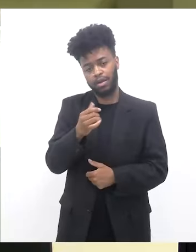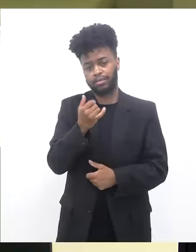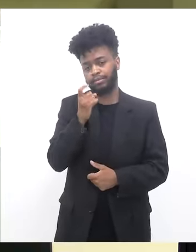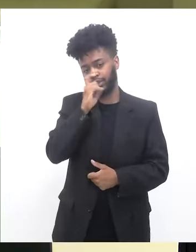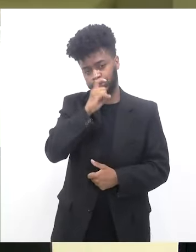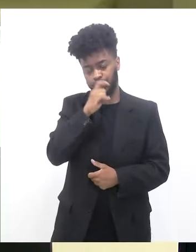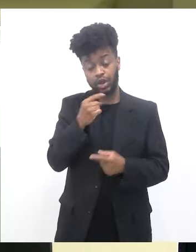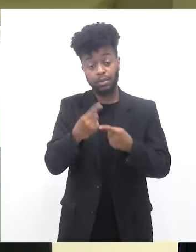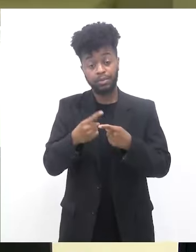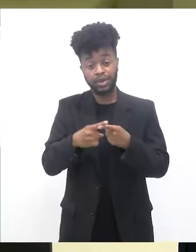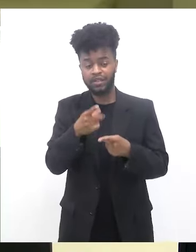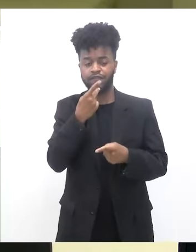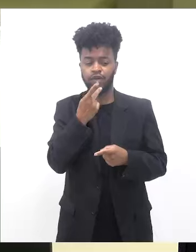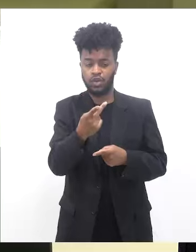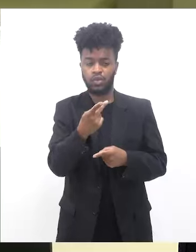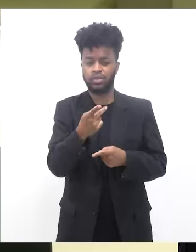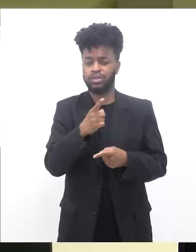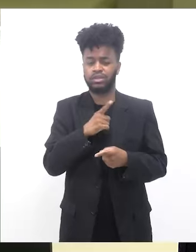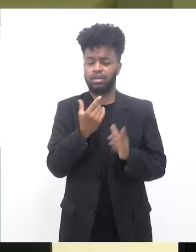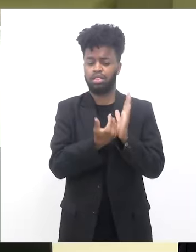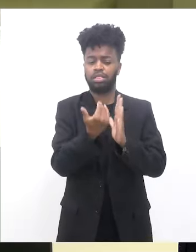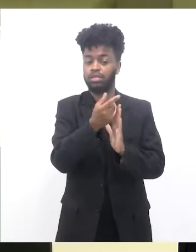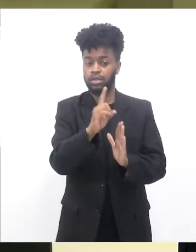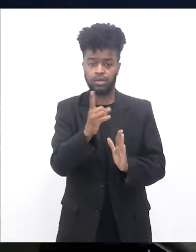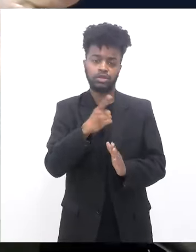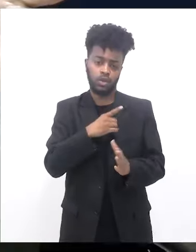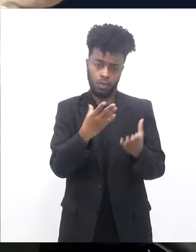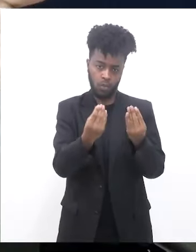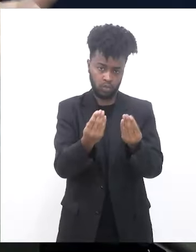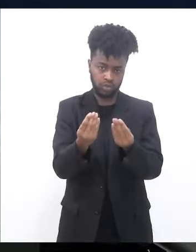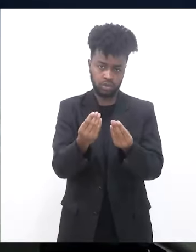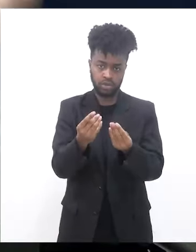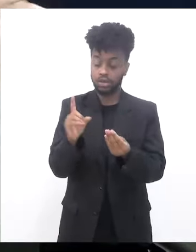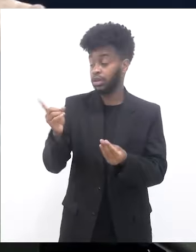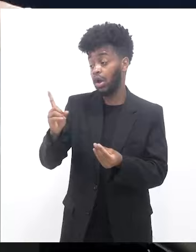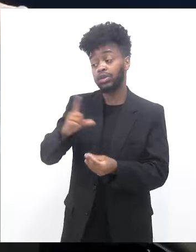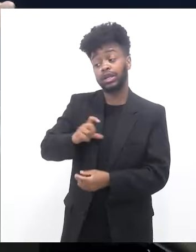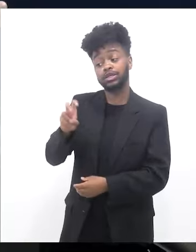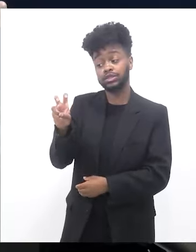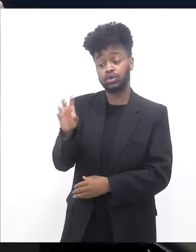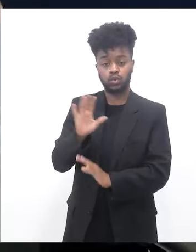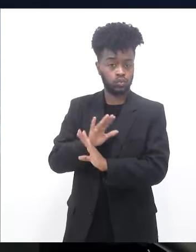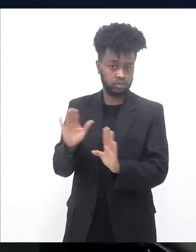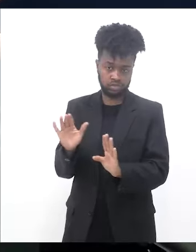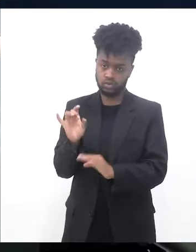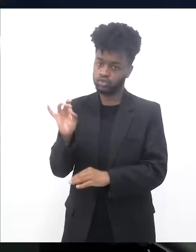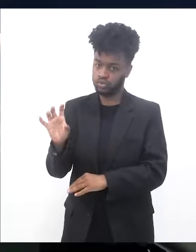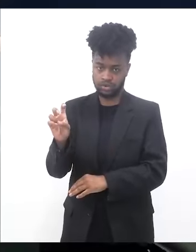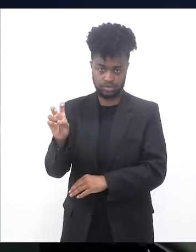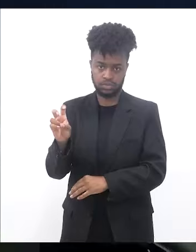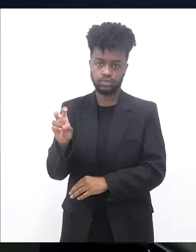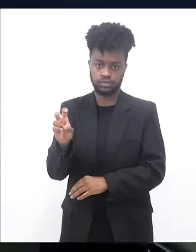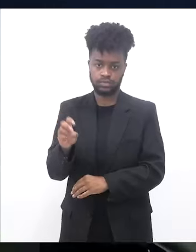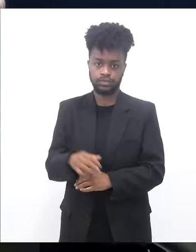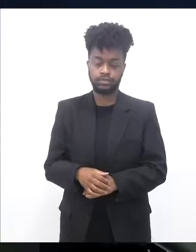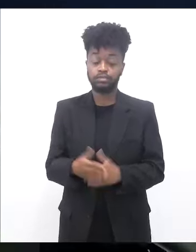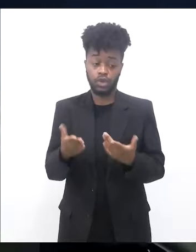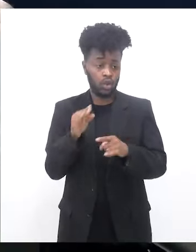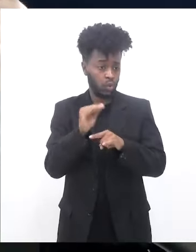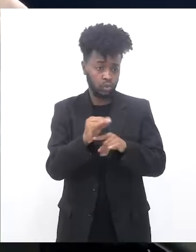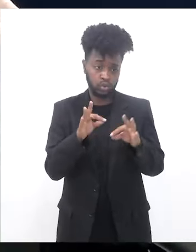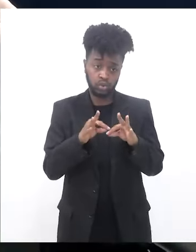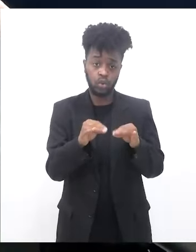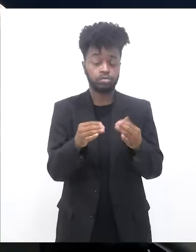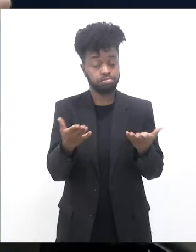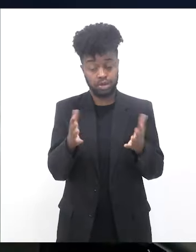Ele botou 5 e... Não, mas tem um monte. Tem mais que a média. Não, eu tenho 5. Tem 5 filhos. 5 filhos. E cuida